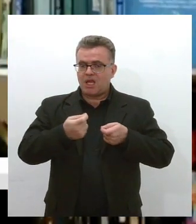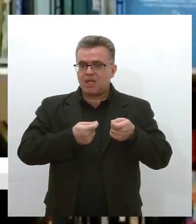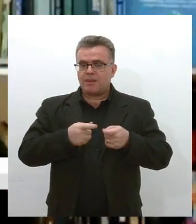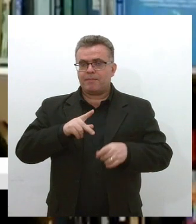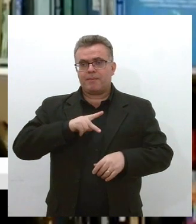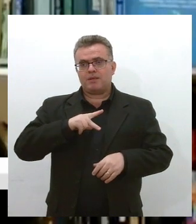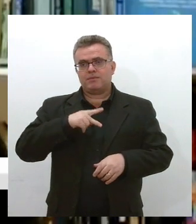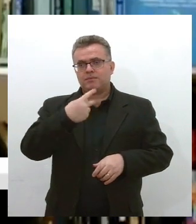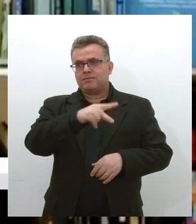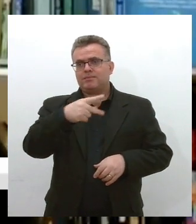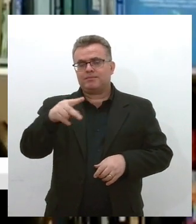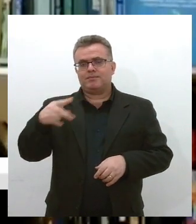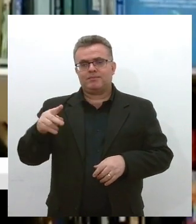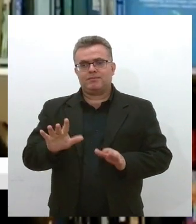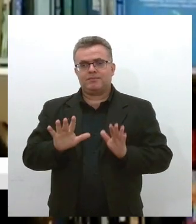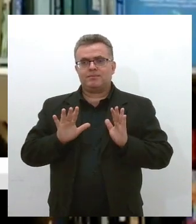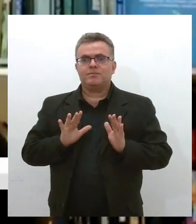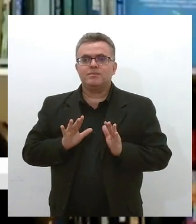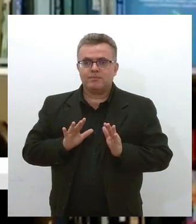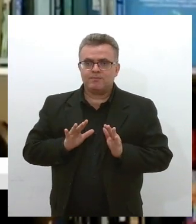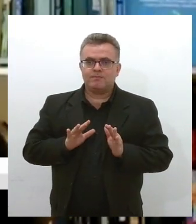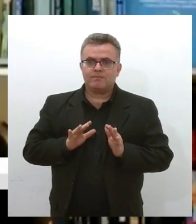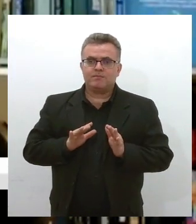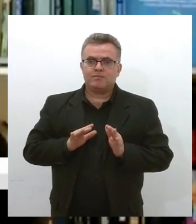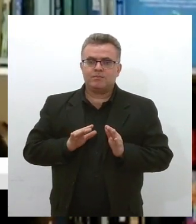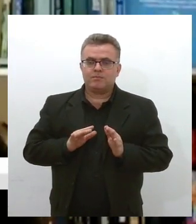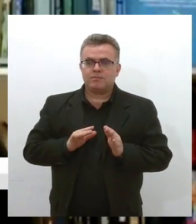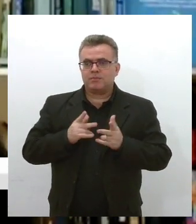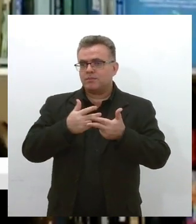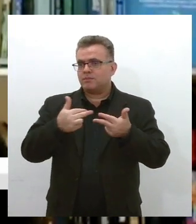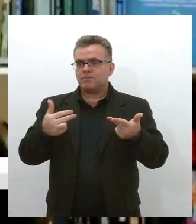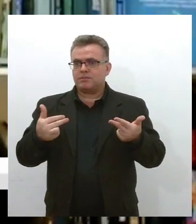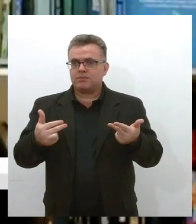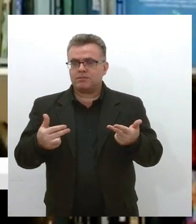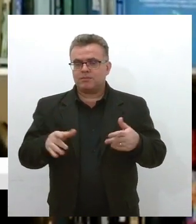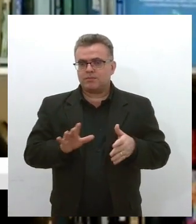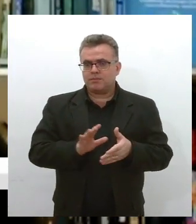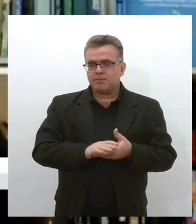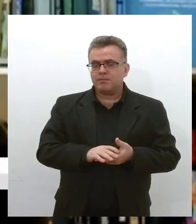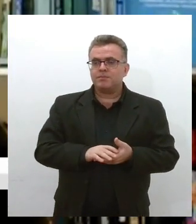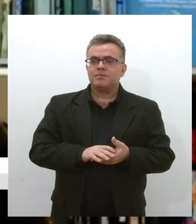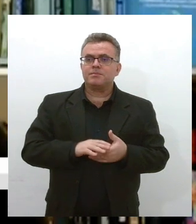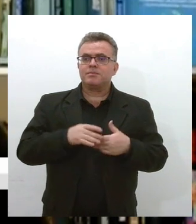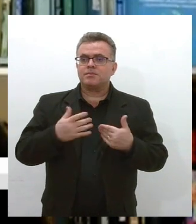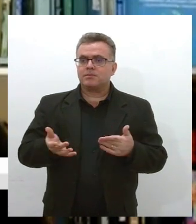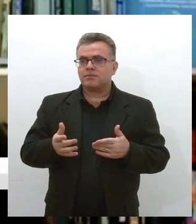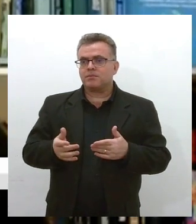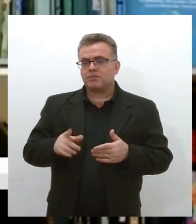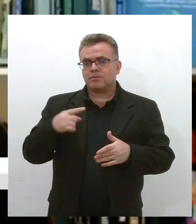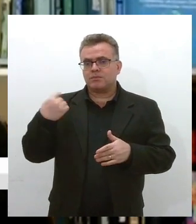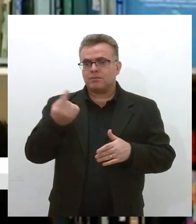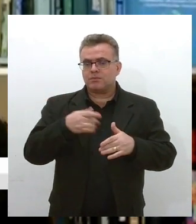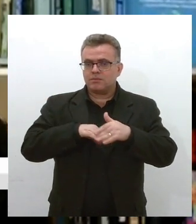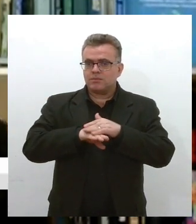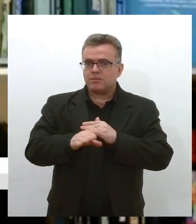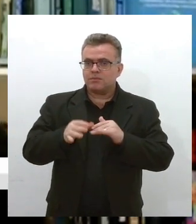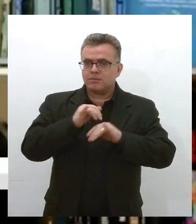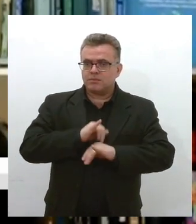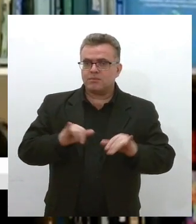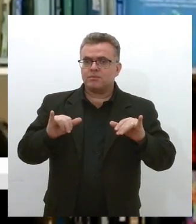muito íntima com o seu próprio luto. Inclusive, a gente costuma falar, né, que o luto é como se fosse uma